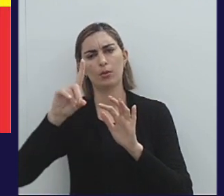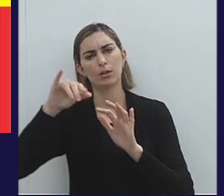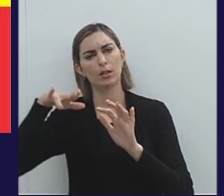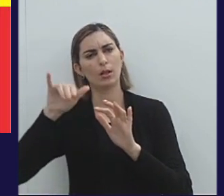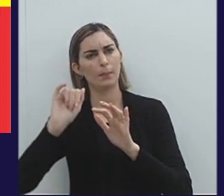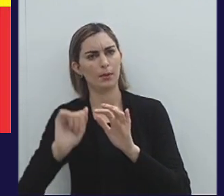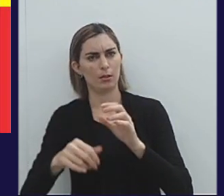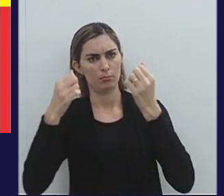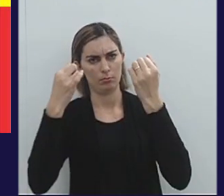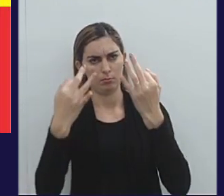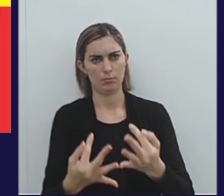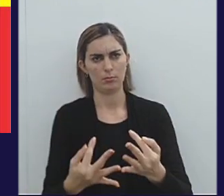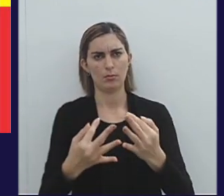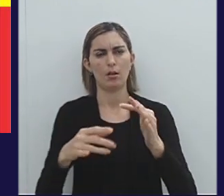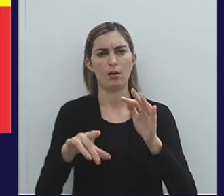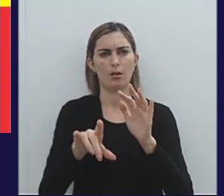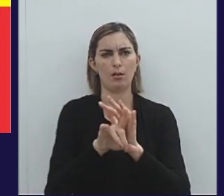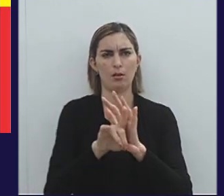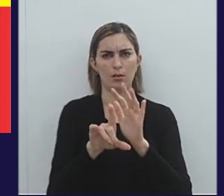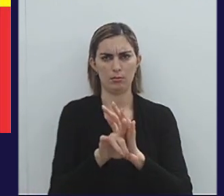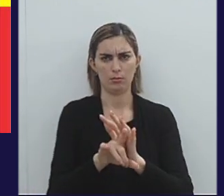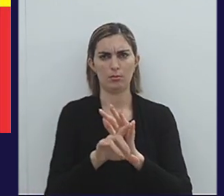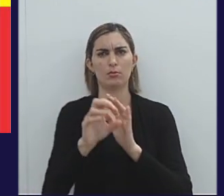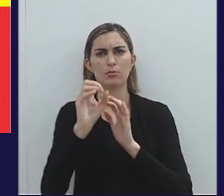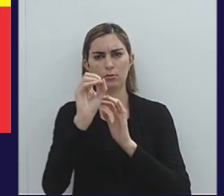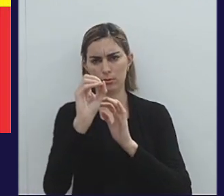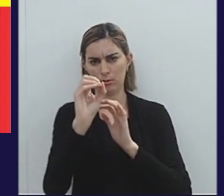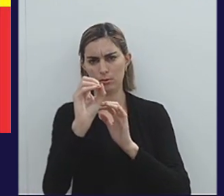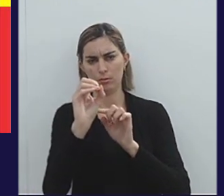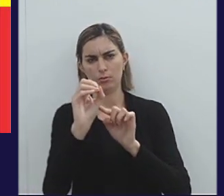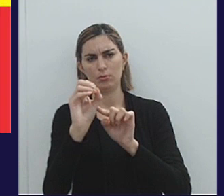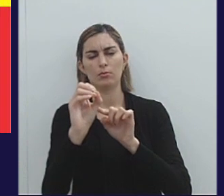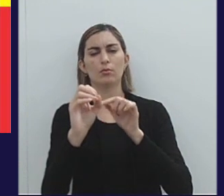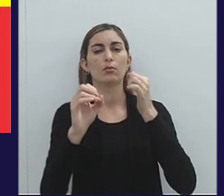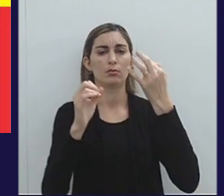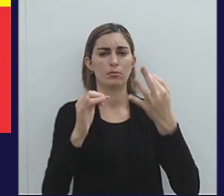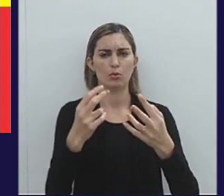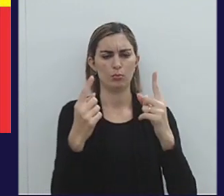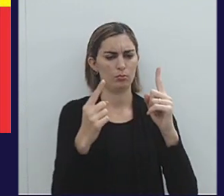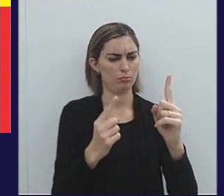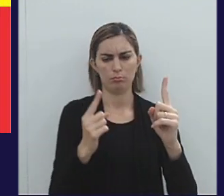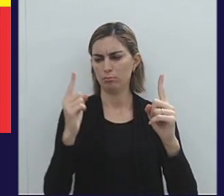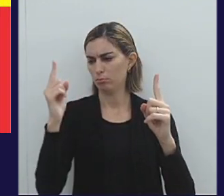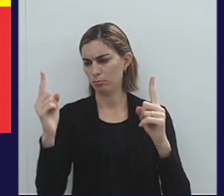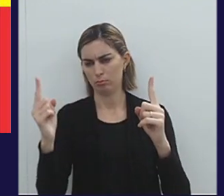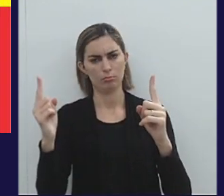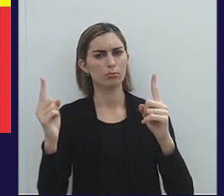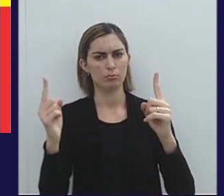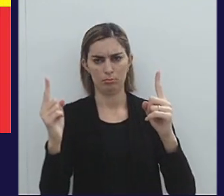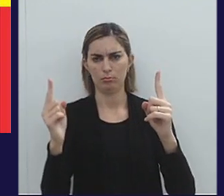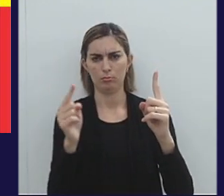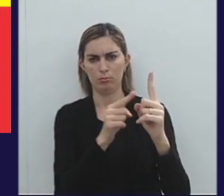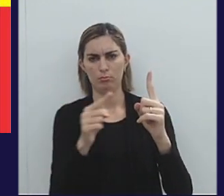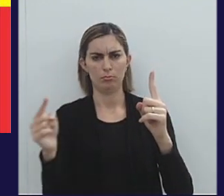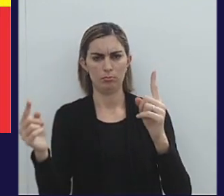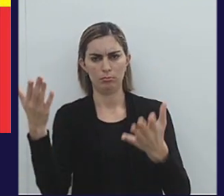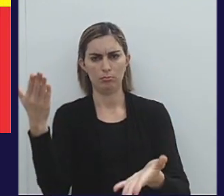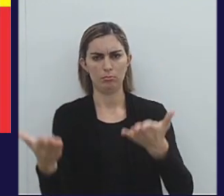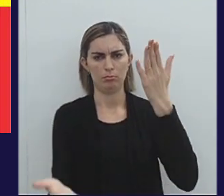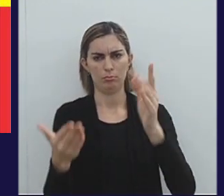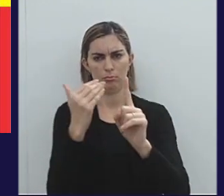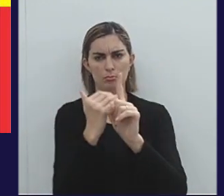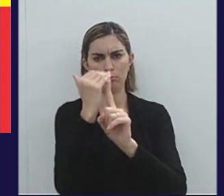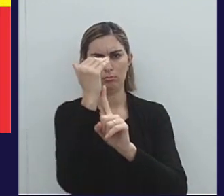Termodinâmica, que diz o seguinte, a Lei Zero, né, da Termodinâmica. Se dois corpos encontram-se em